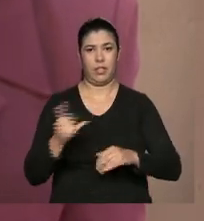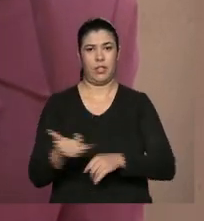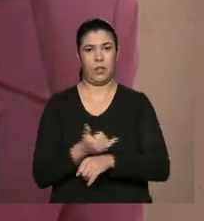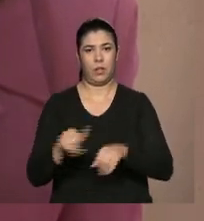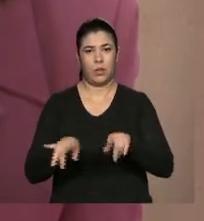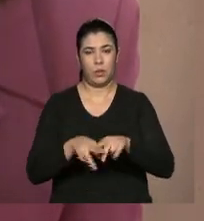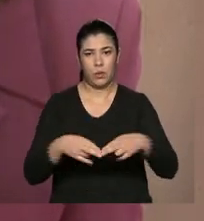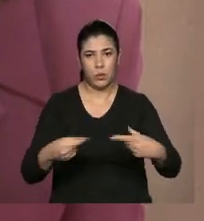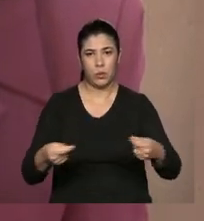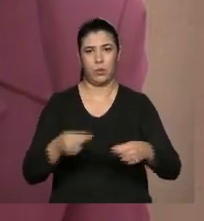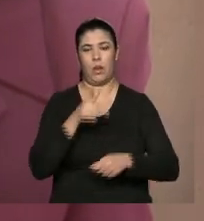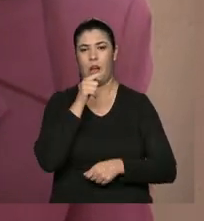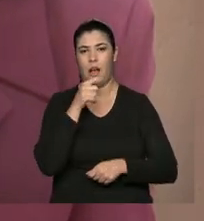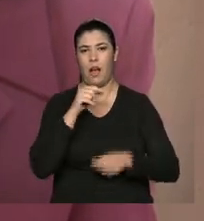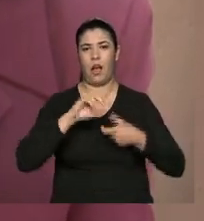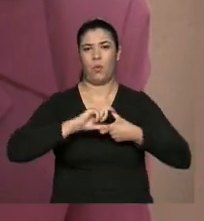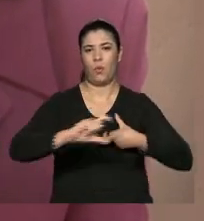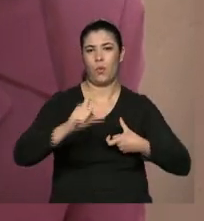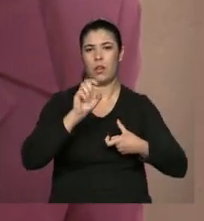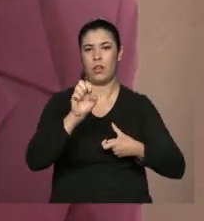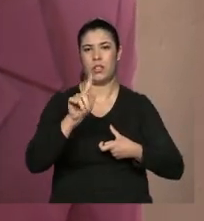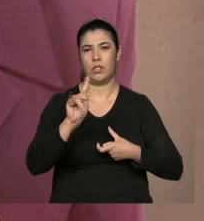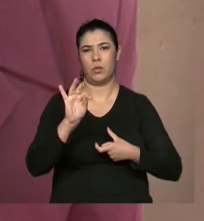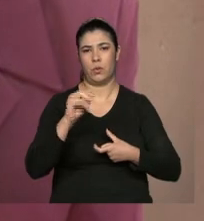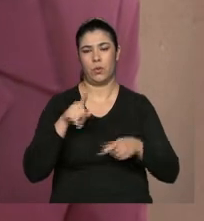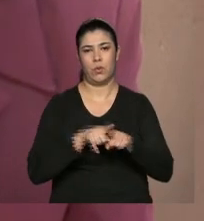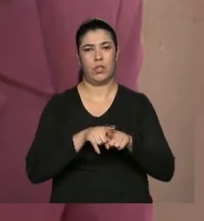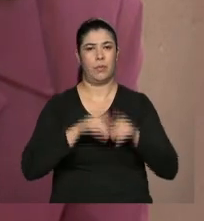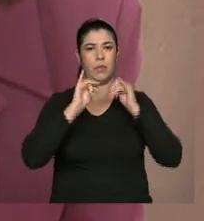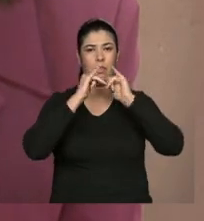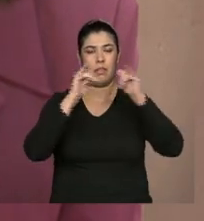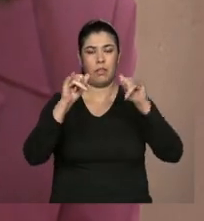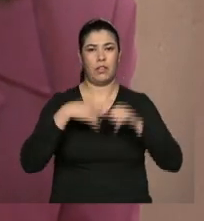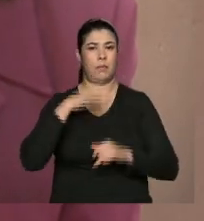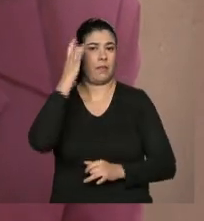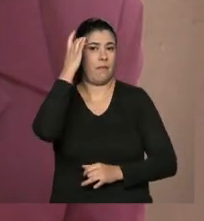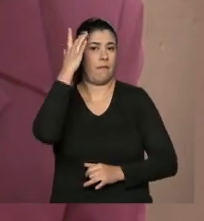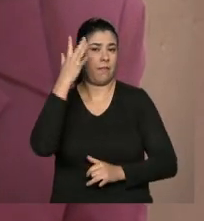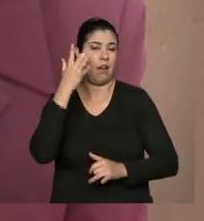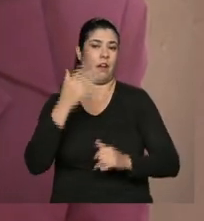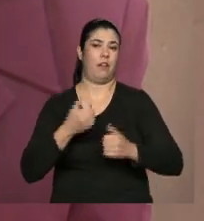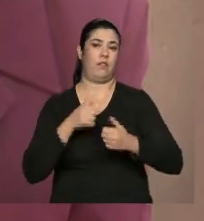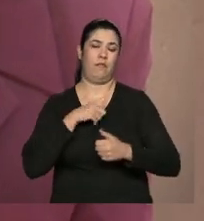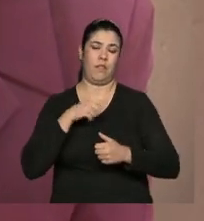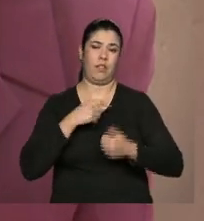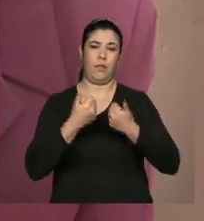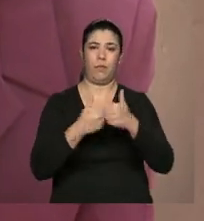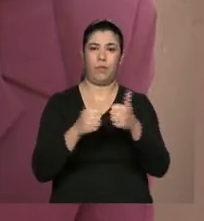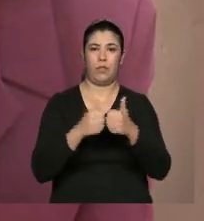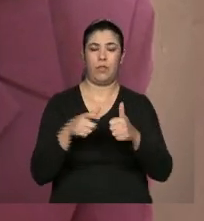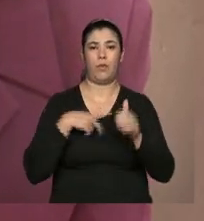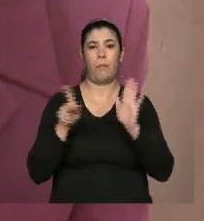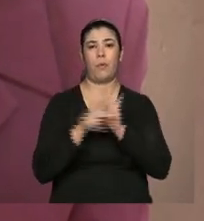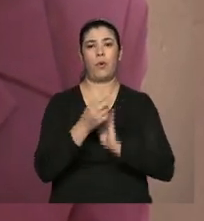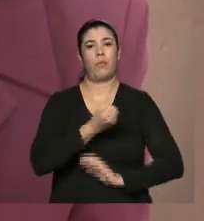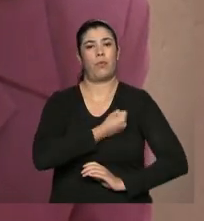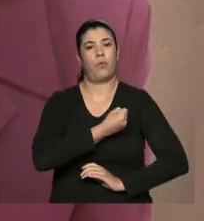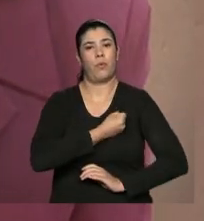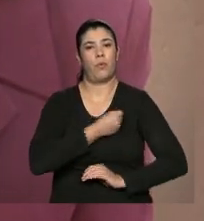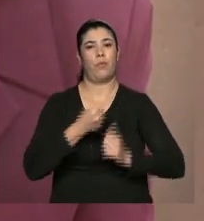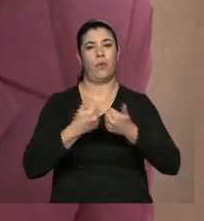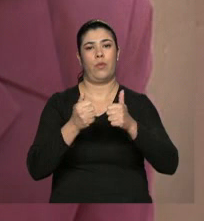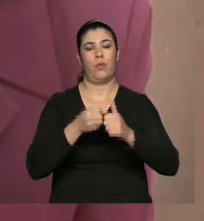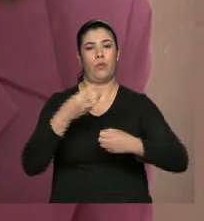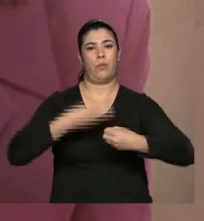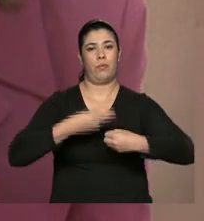água, coleta de esgoto e luz elétrica funcionando. E para facilitar o transporte dos moradores, foi criada uma linha de ônibus